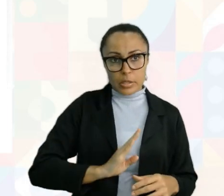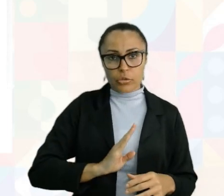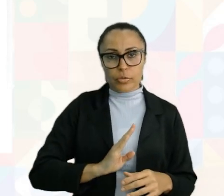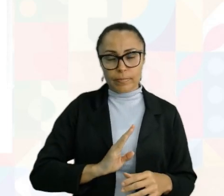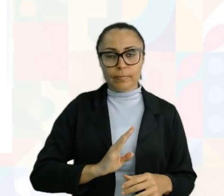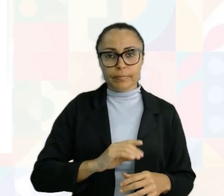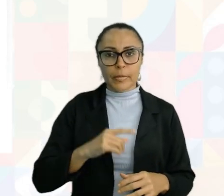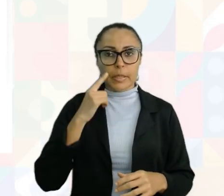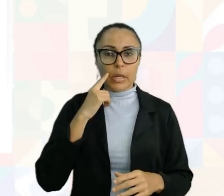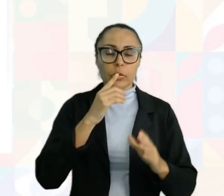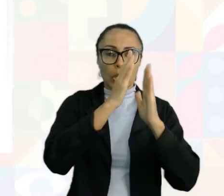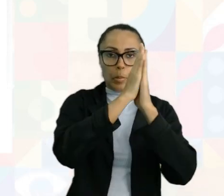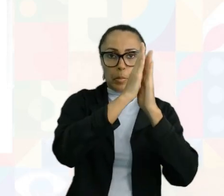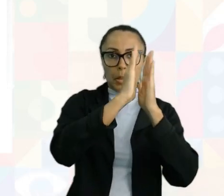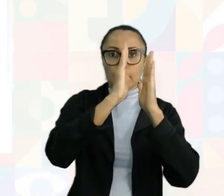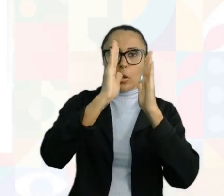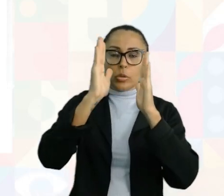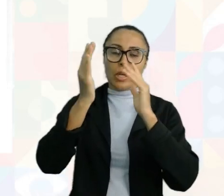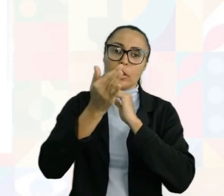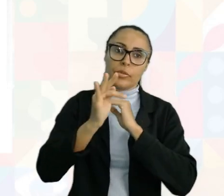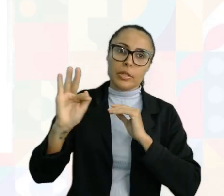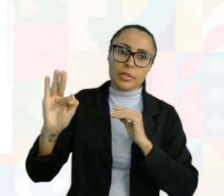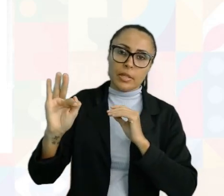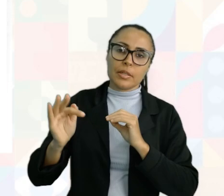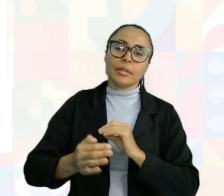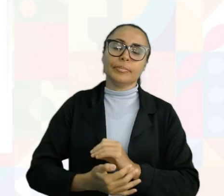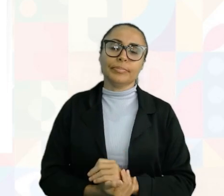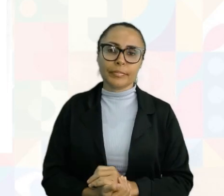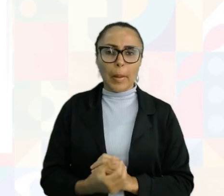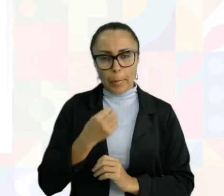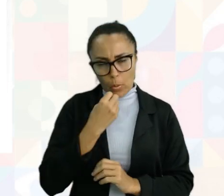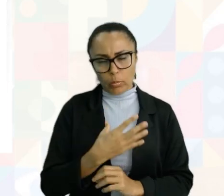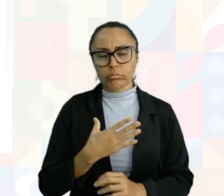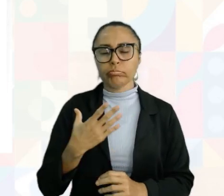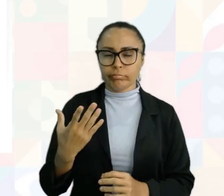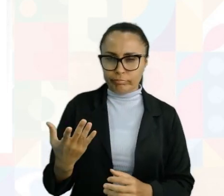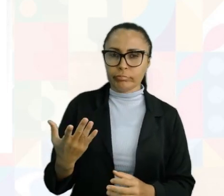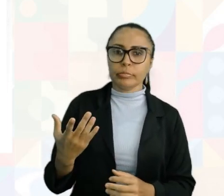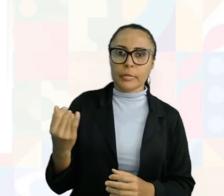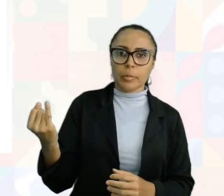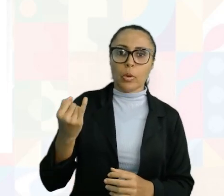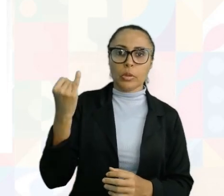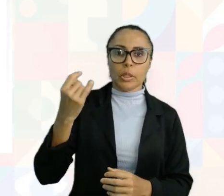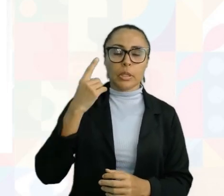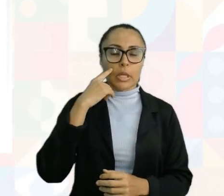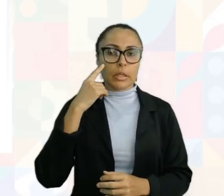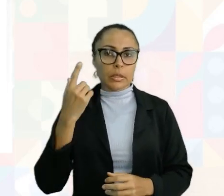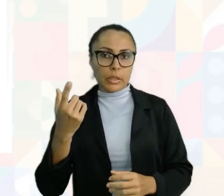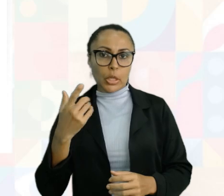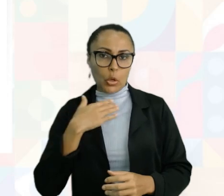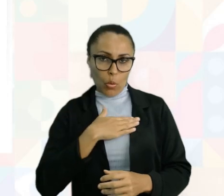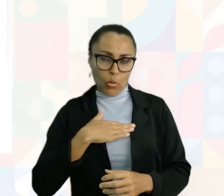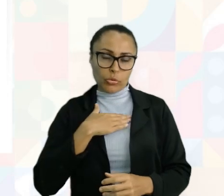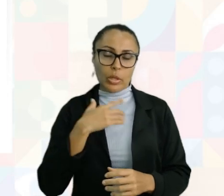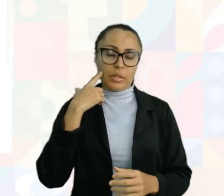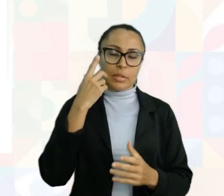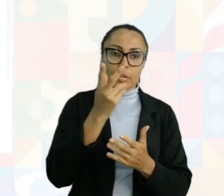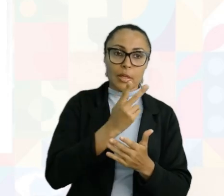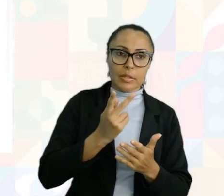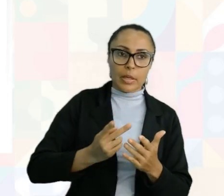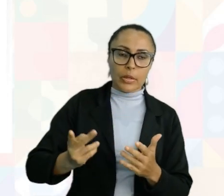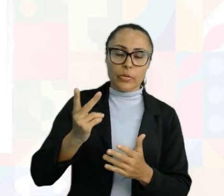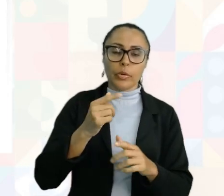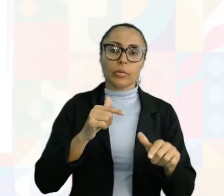site da Biblioteca Francesa. Né? É muito bom, é muito interessante para quem se interessa por desenho ver